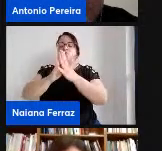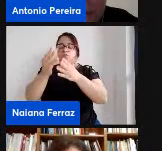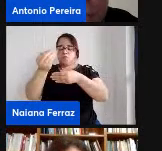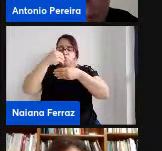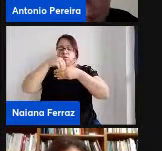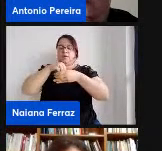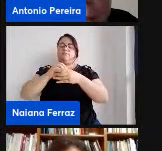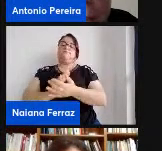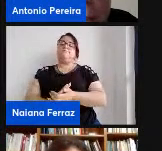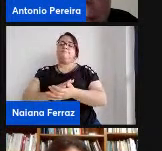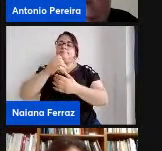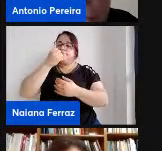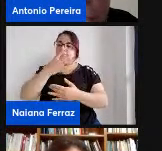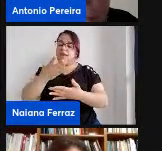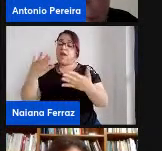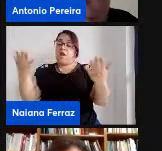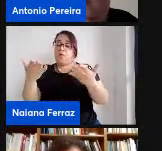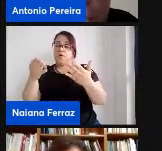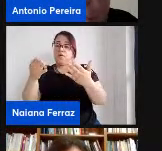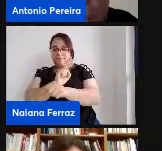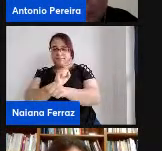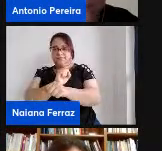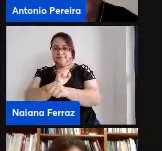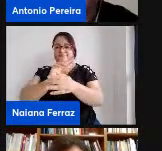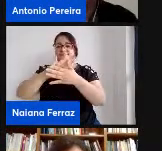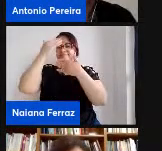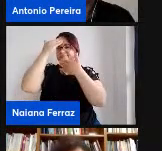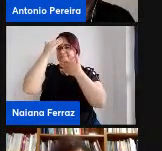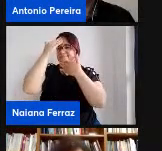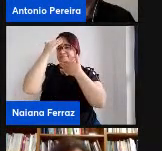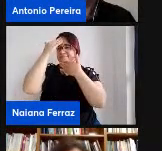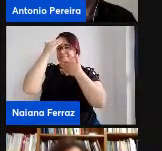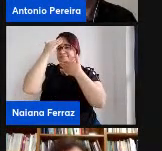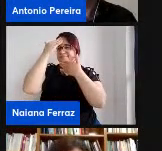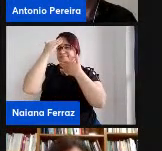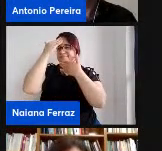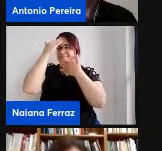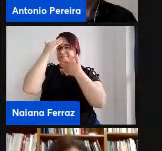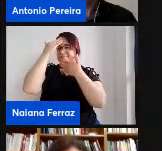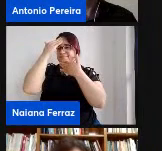e desejo um bom evento para todo mundo.